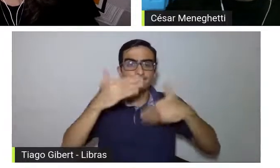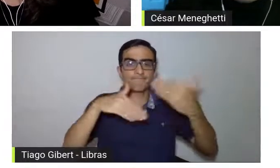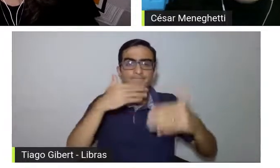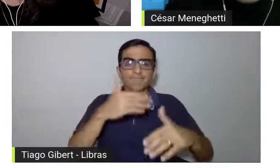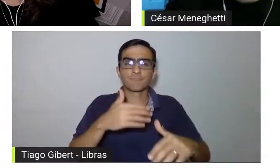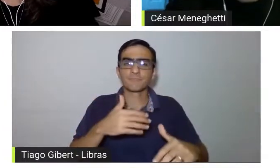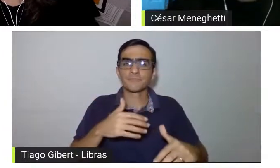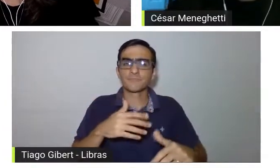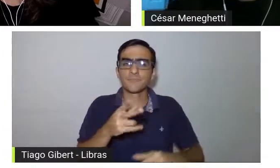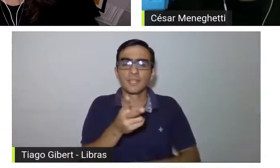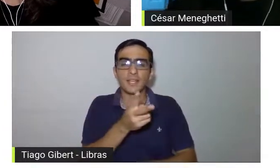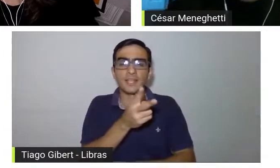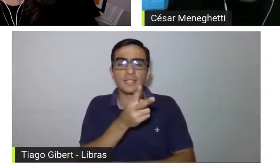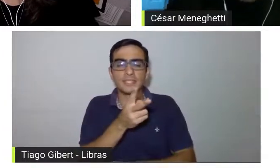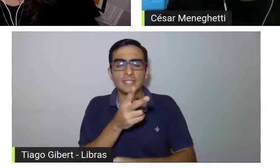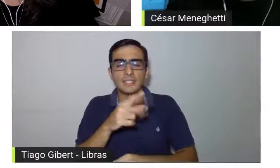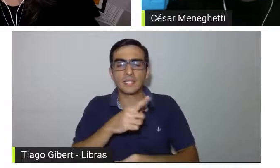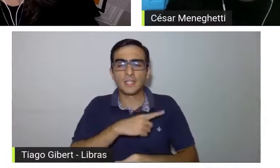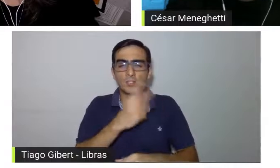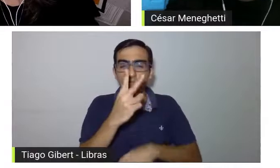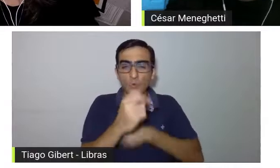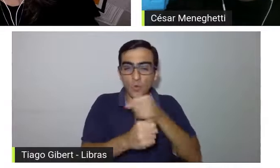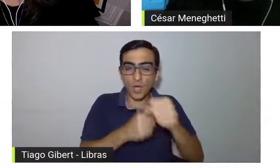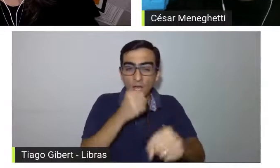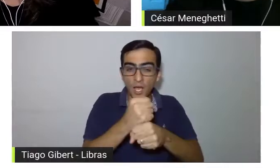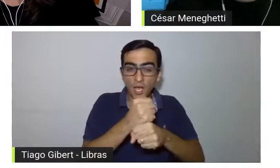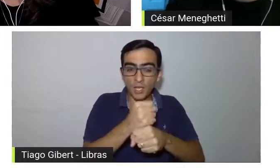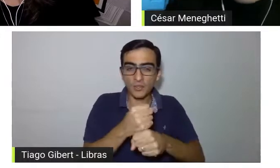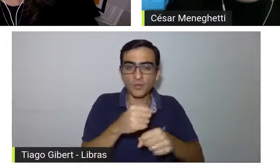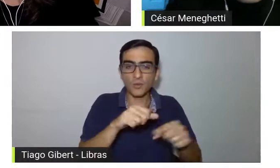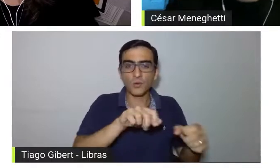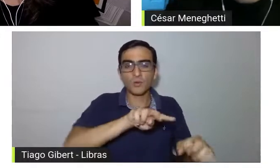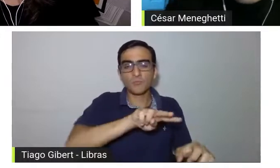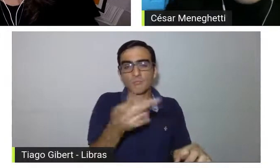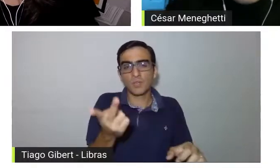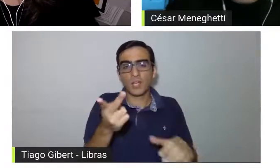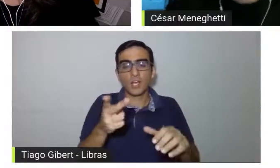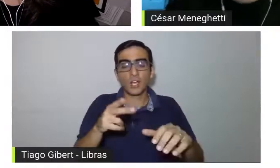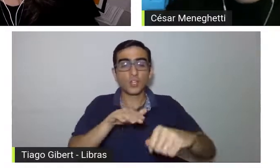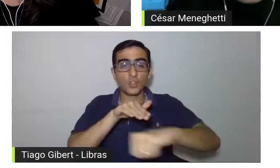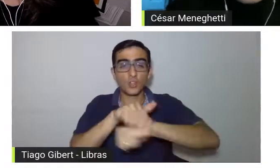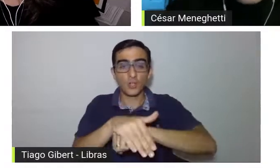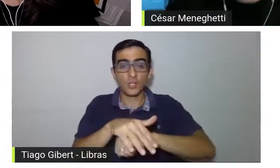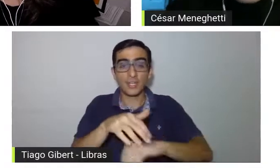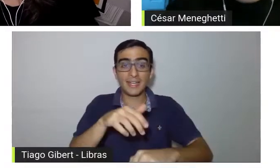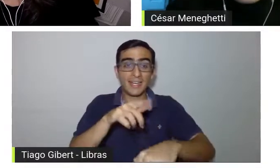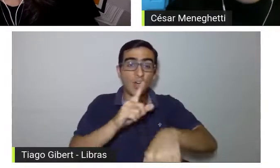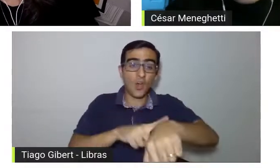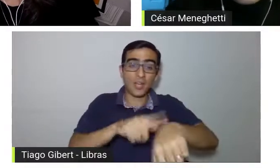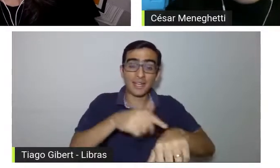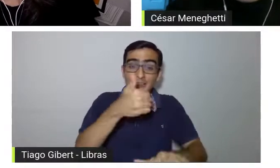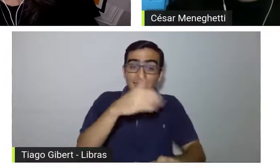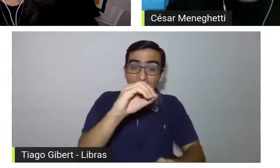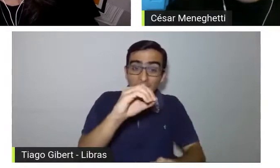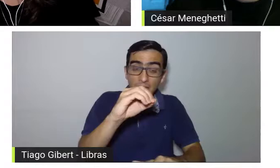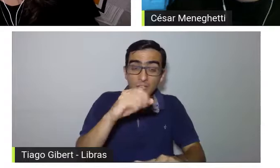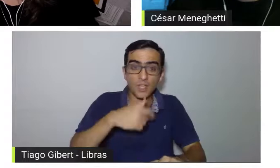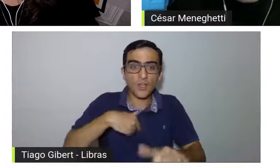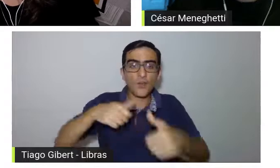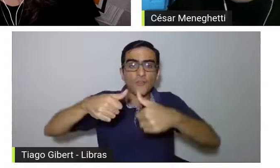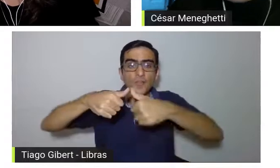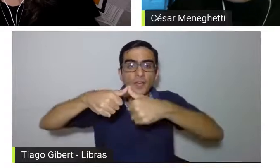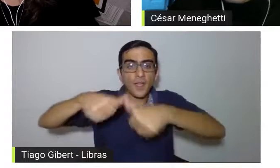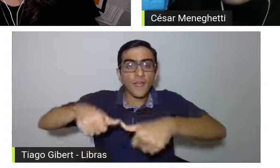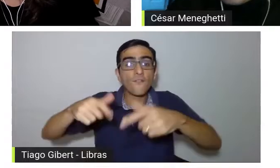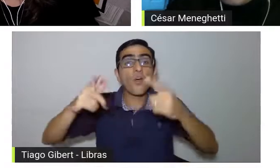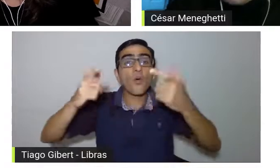no segundo ano eu passei para a noite, mas eu chegava às 10 horas da manhã, ia para as oficinas e ficava até de noite, porque eu